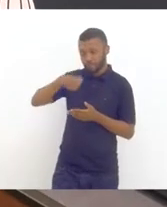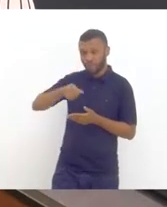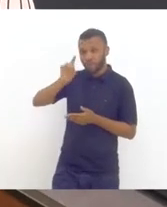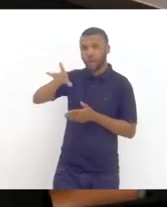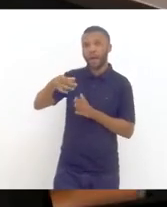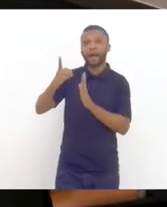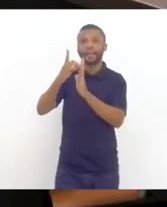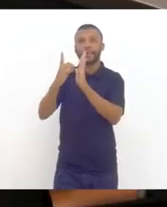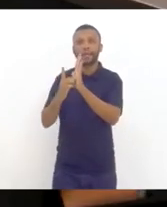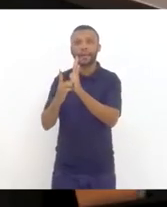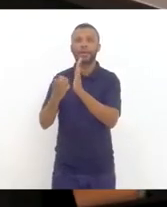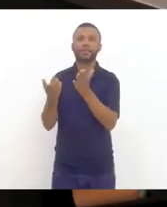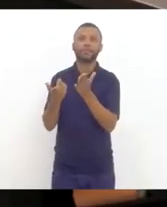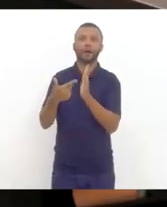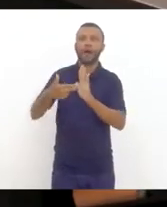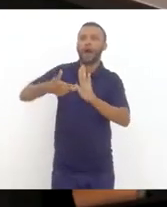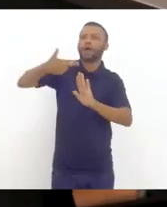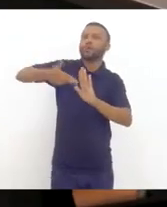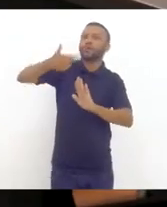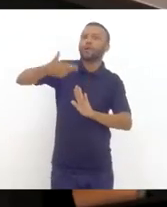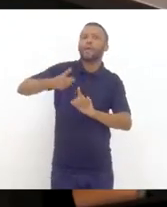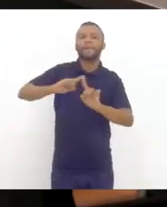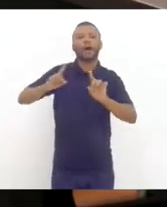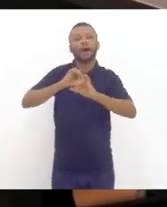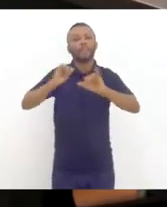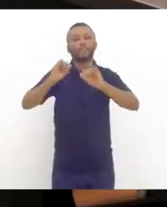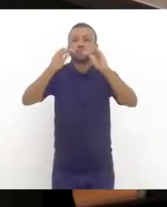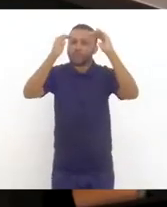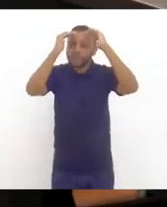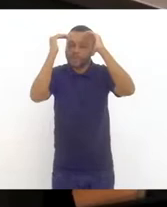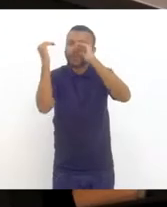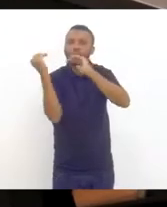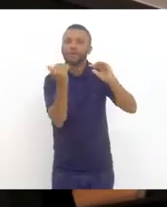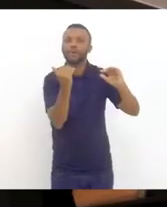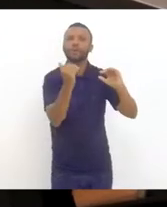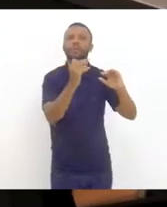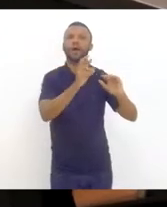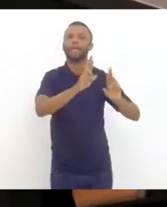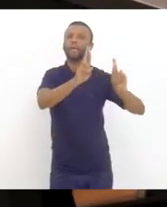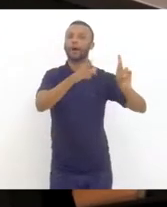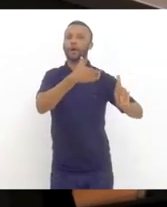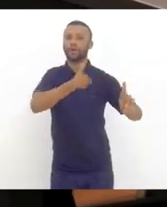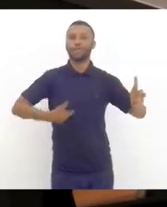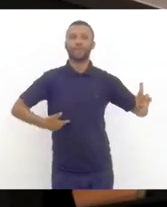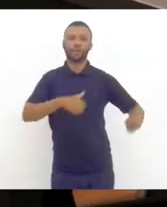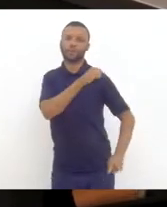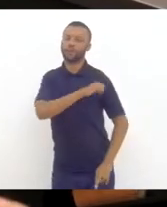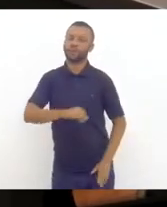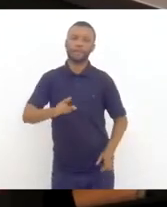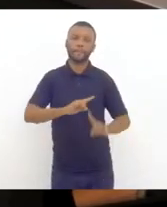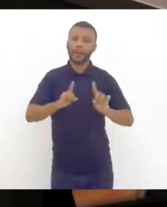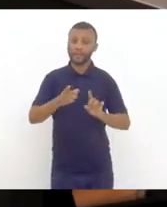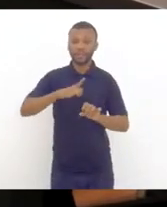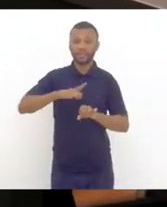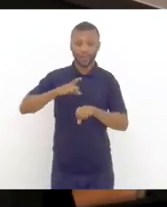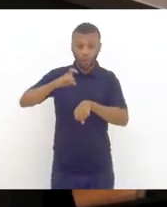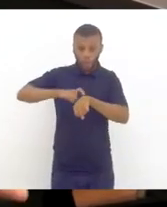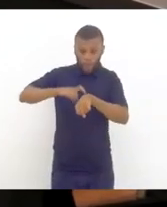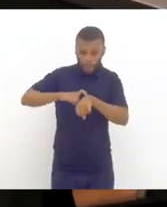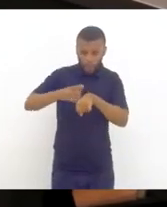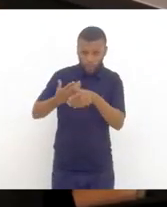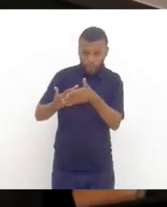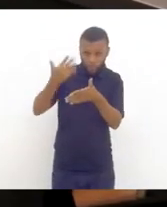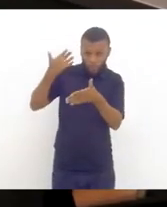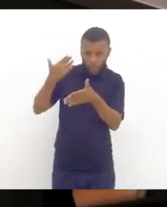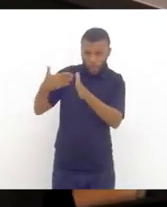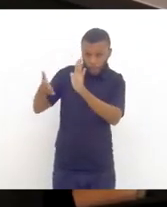resolução. E, com todo respeito aos representantes do governo do Estado, mas, em nenhum momento, a gente teve uma proposta que passasse segurança